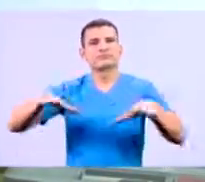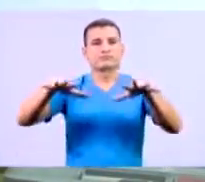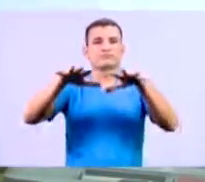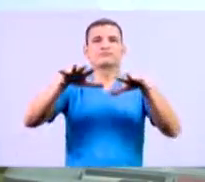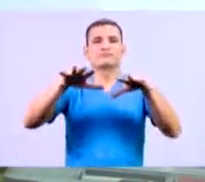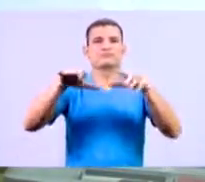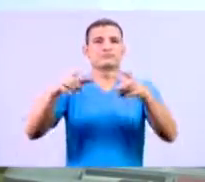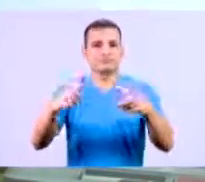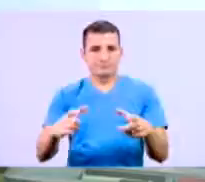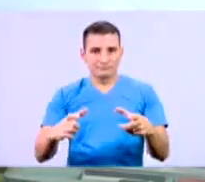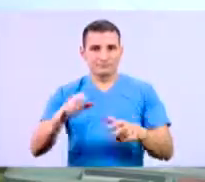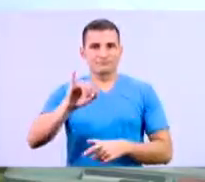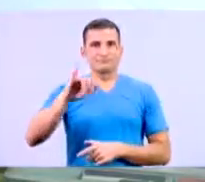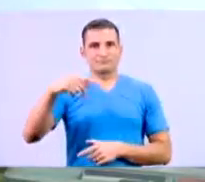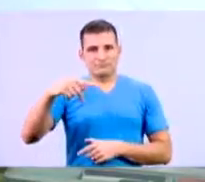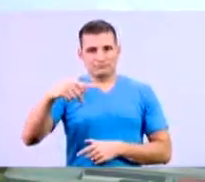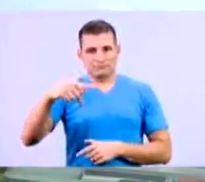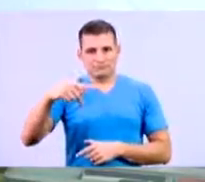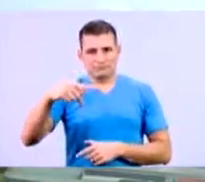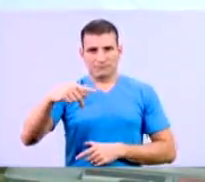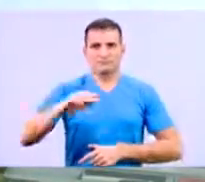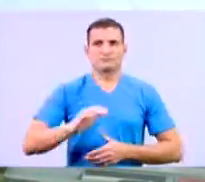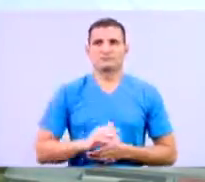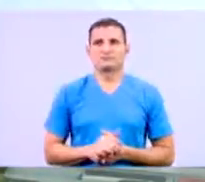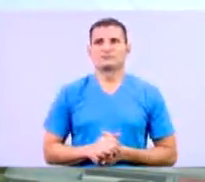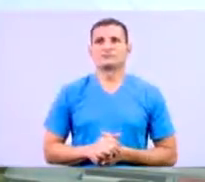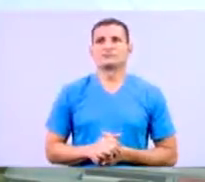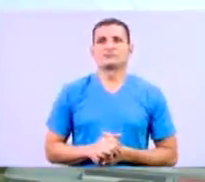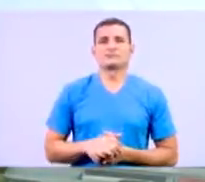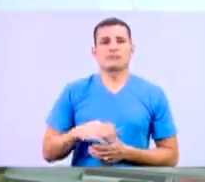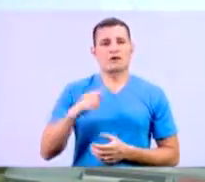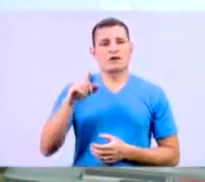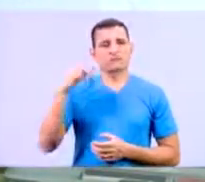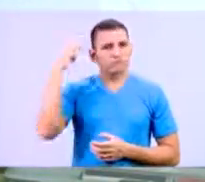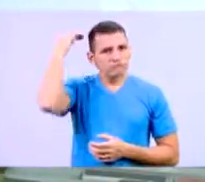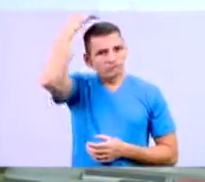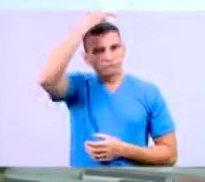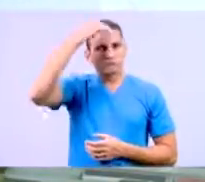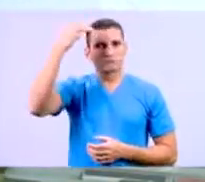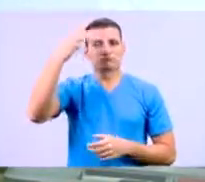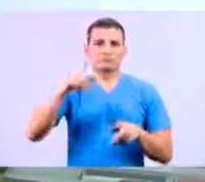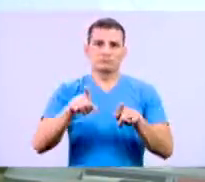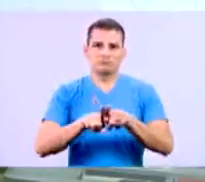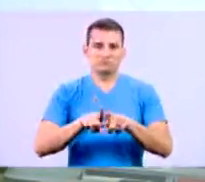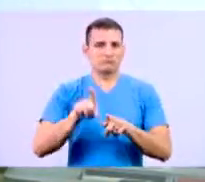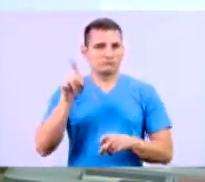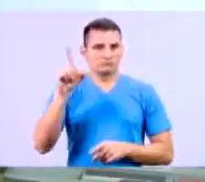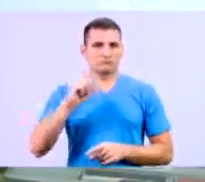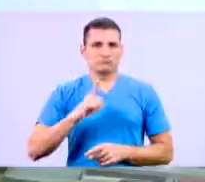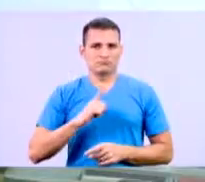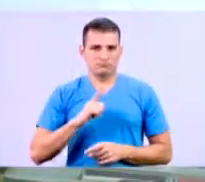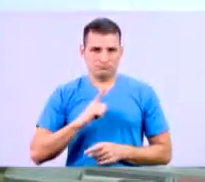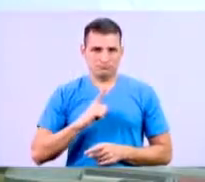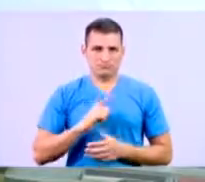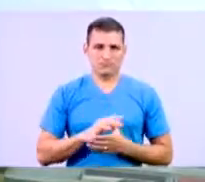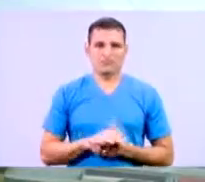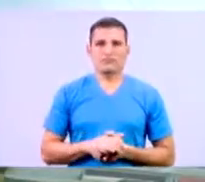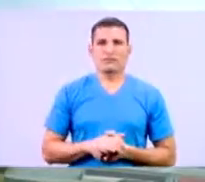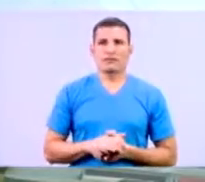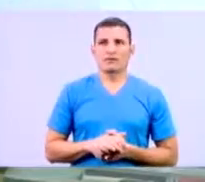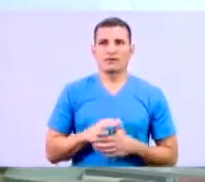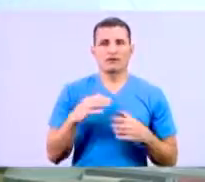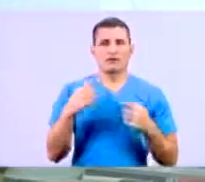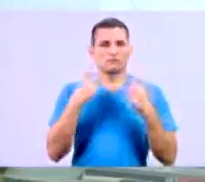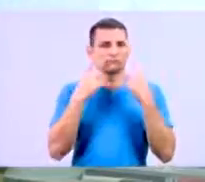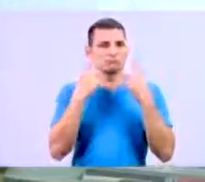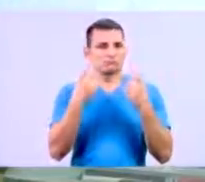América Latina e no Caribe. E pega ali um pedacinho do México também. Então é bem interessante que vocês veem